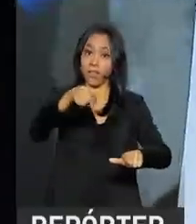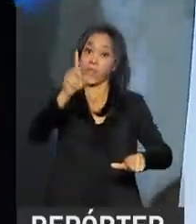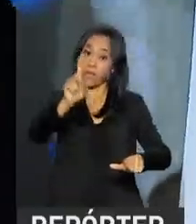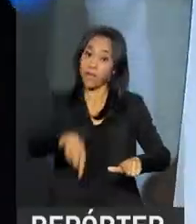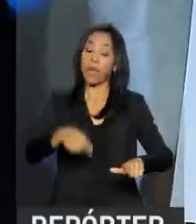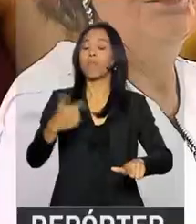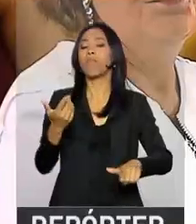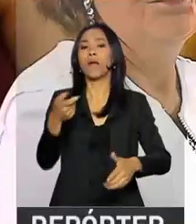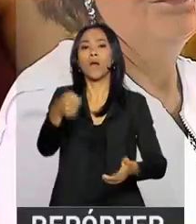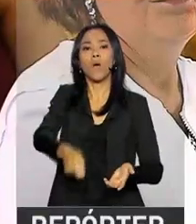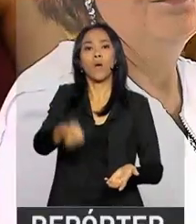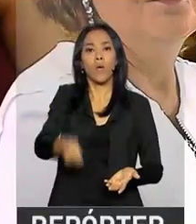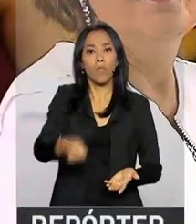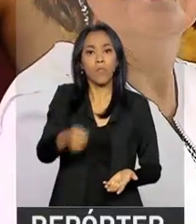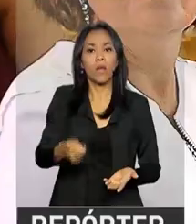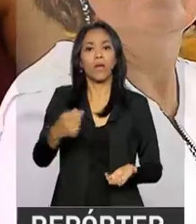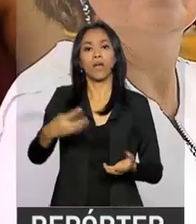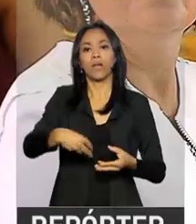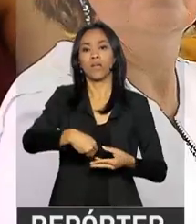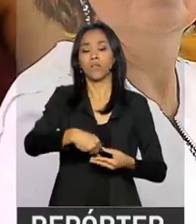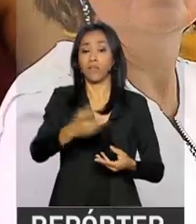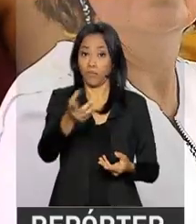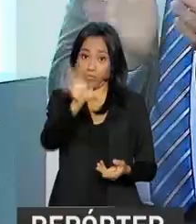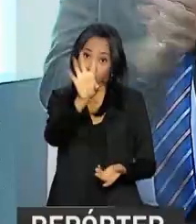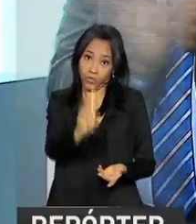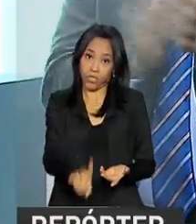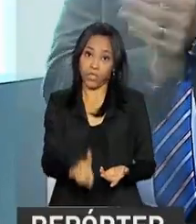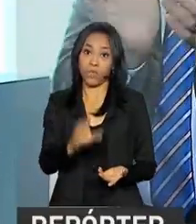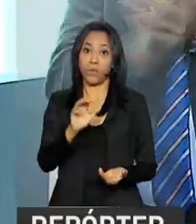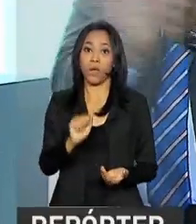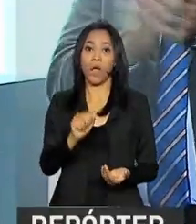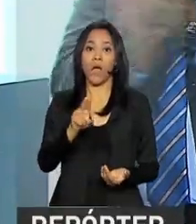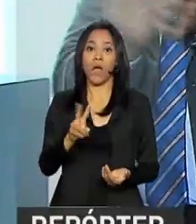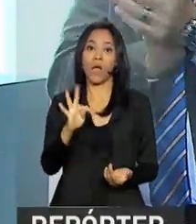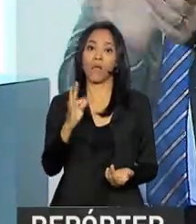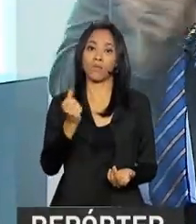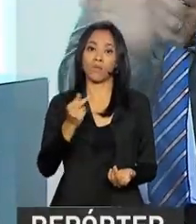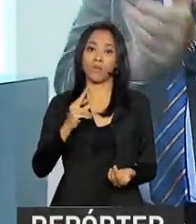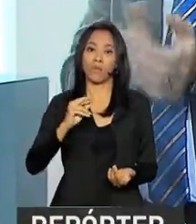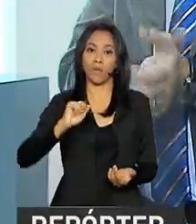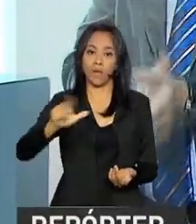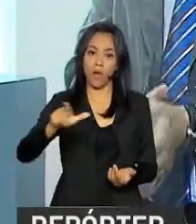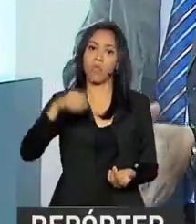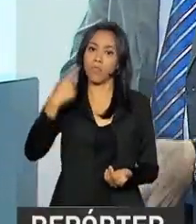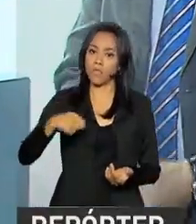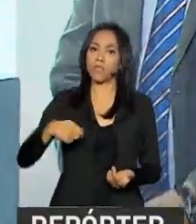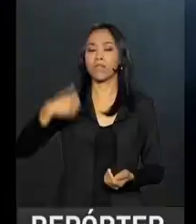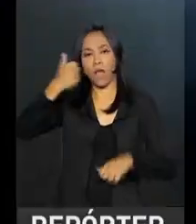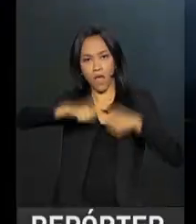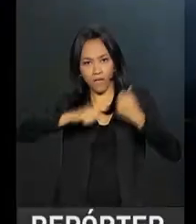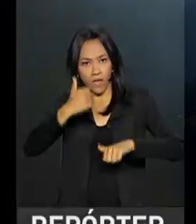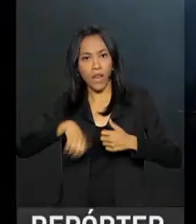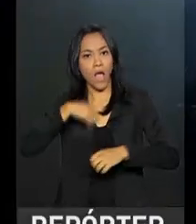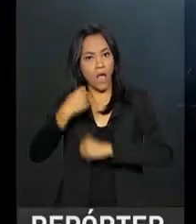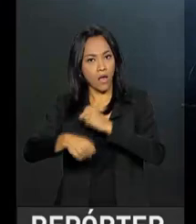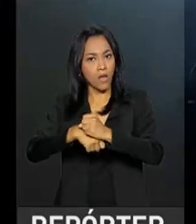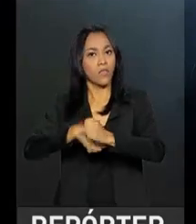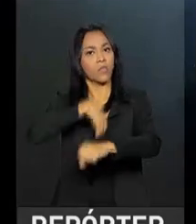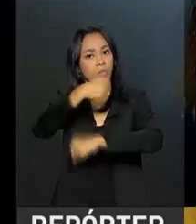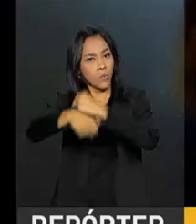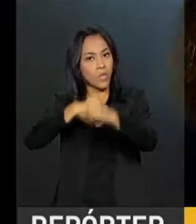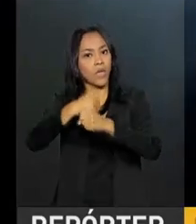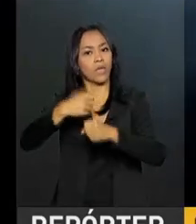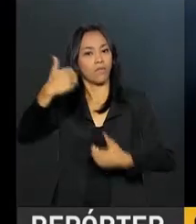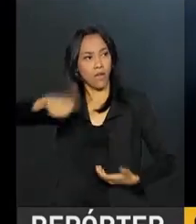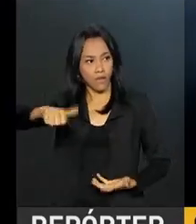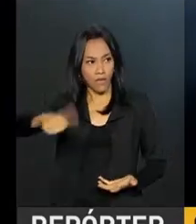autorização para cobrar e distribuir os direitos autorais terá de ser reavaliada anualmente. Essa nossa atividade,